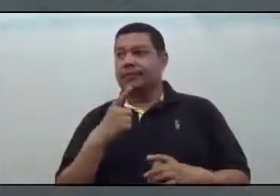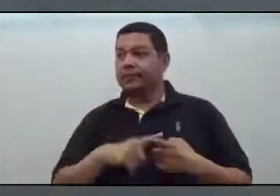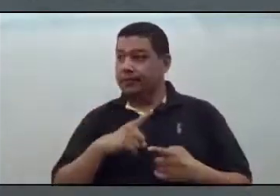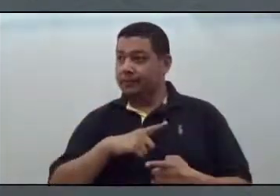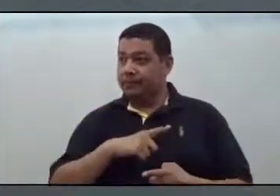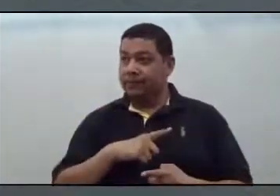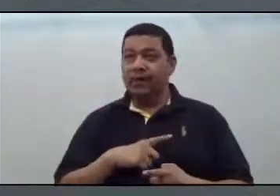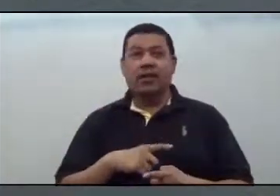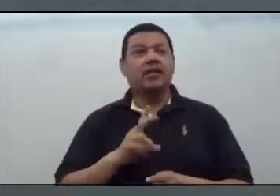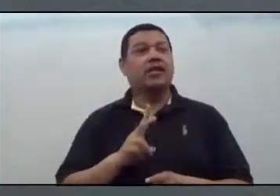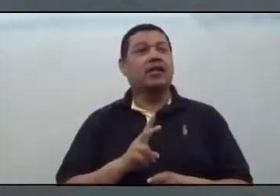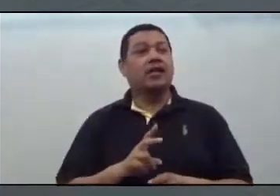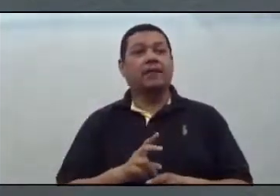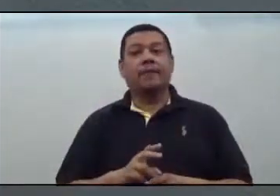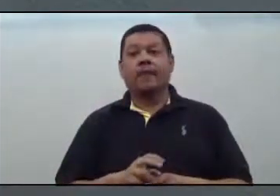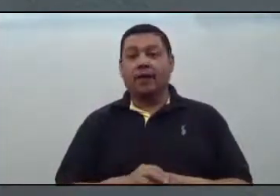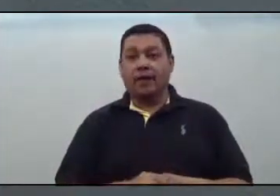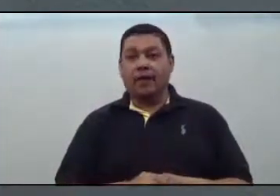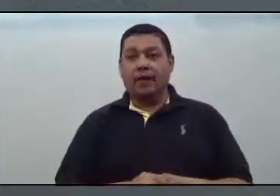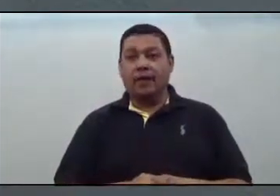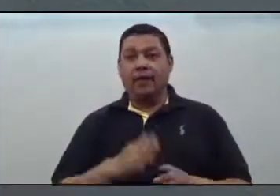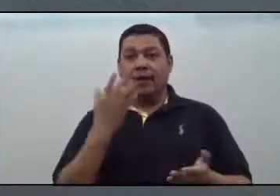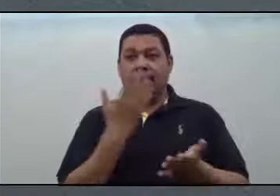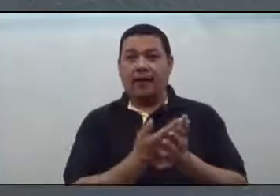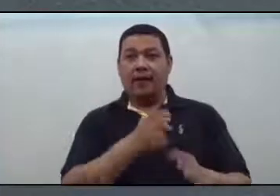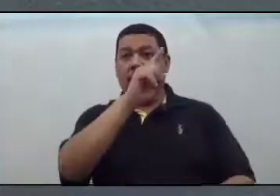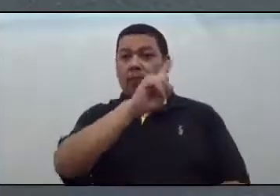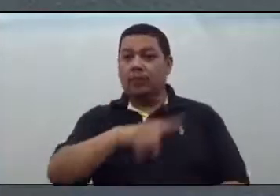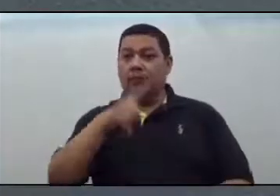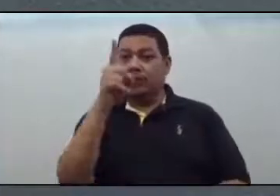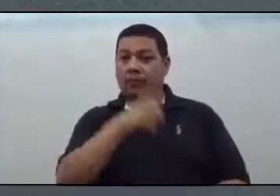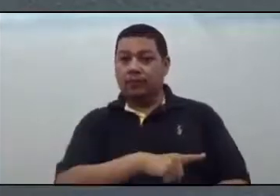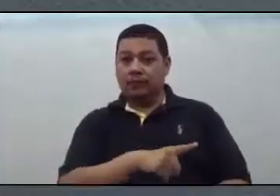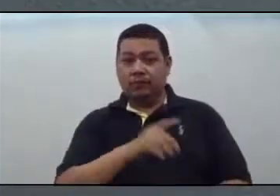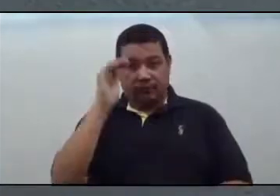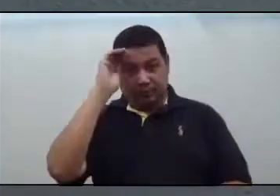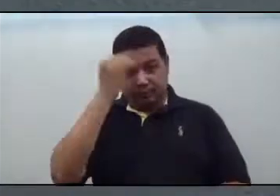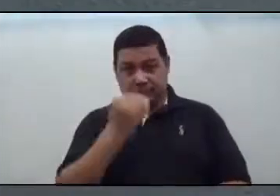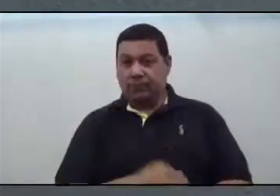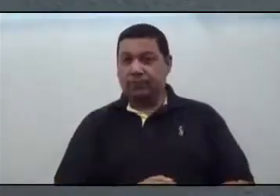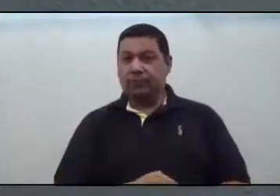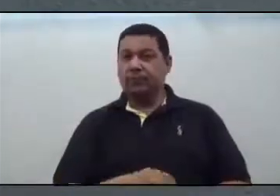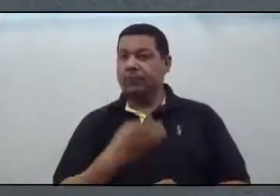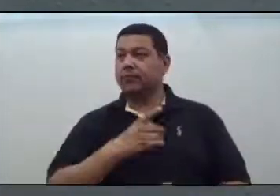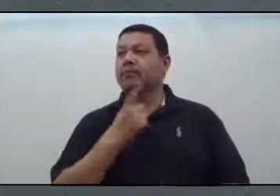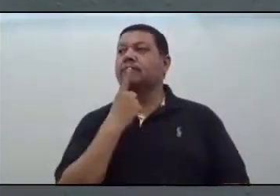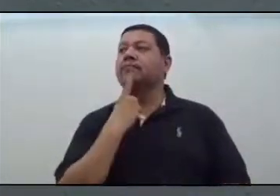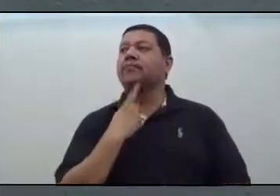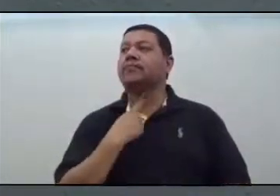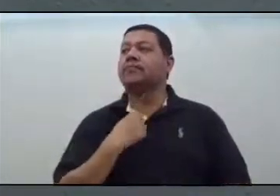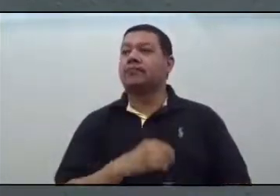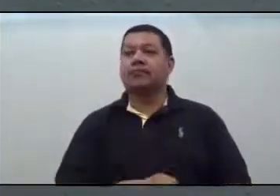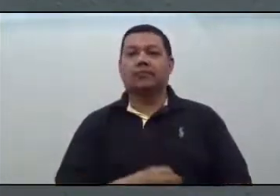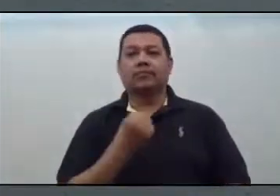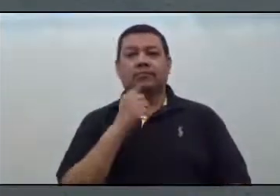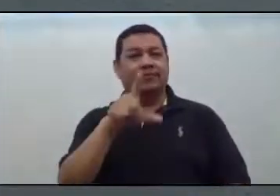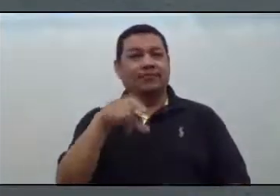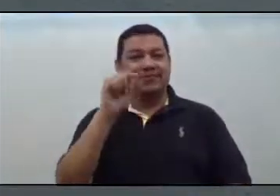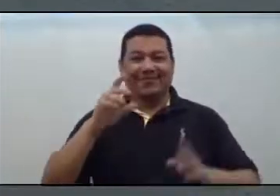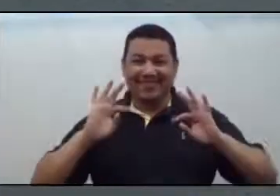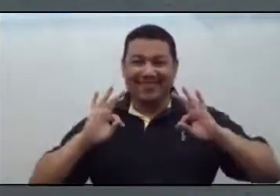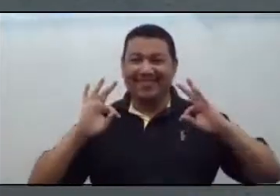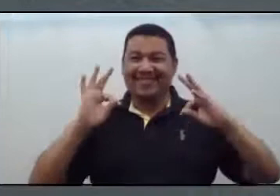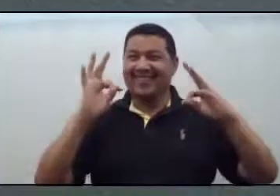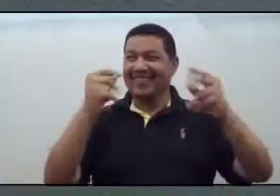prefeito, se mantém o veto, se derruba o veto. Quero desejar realmente uma boa escolha a todos,